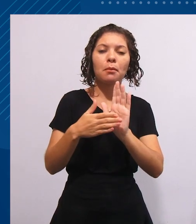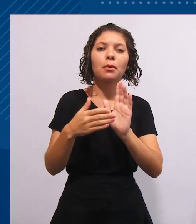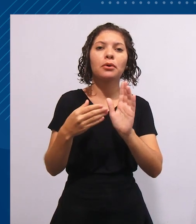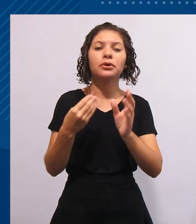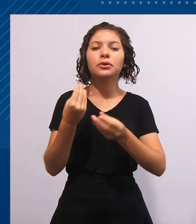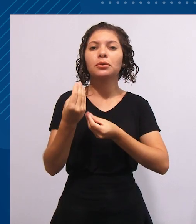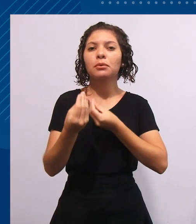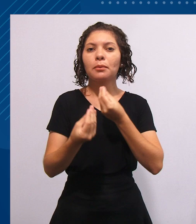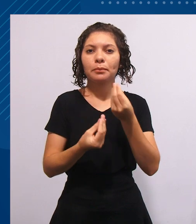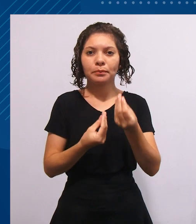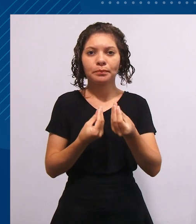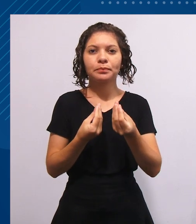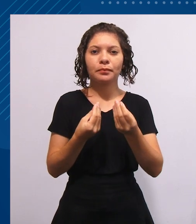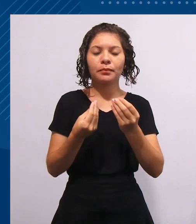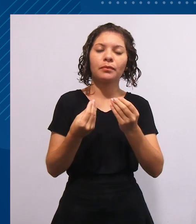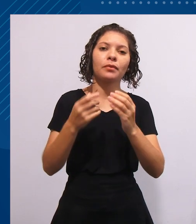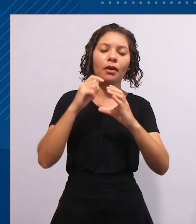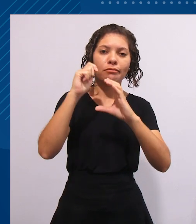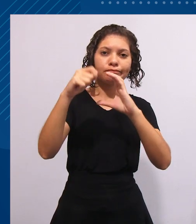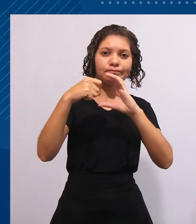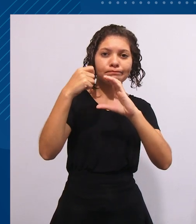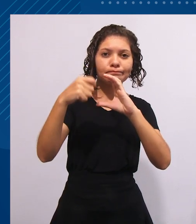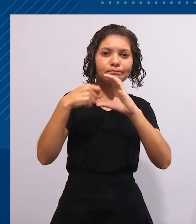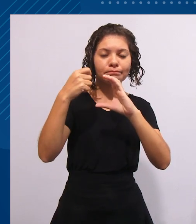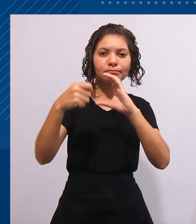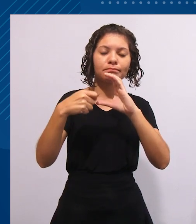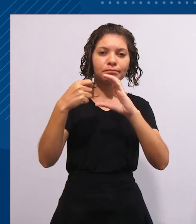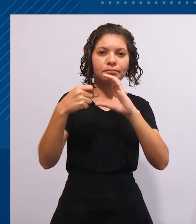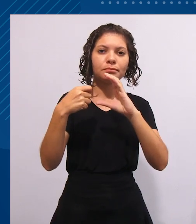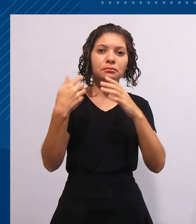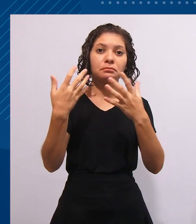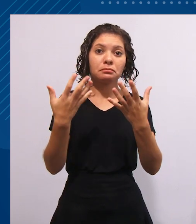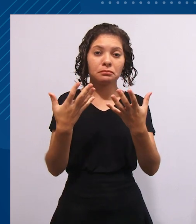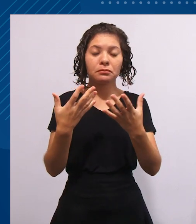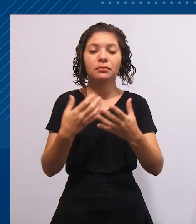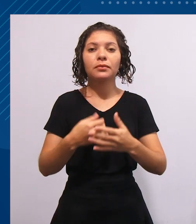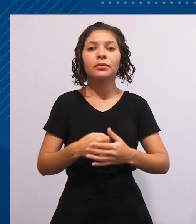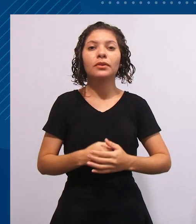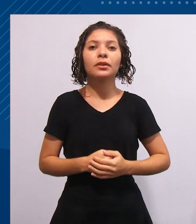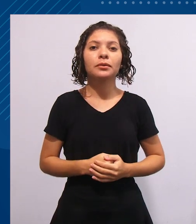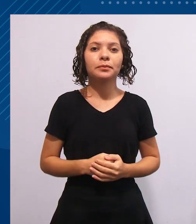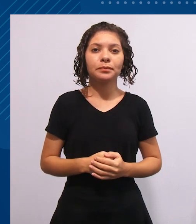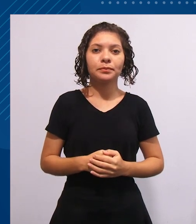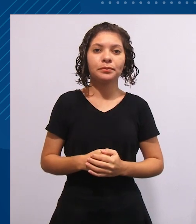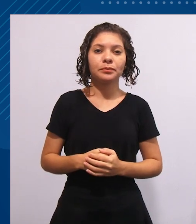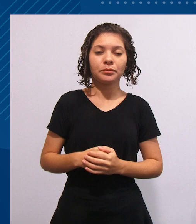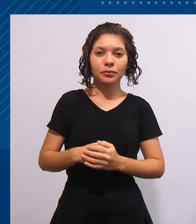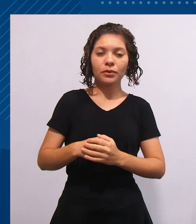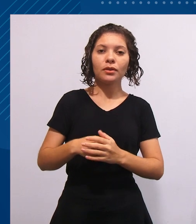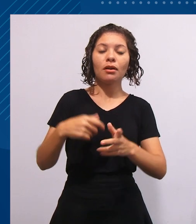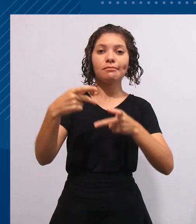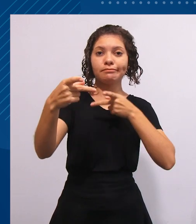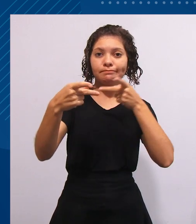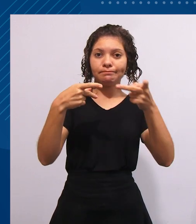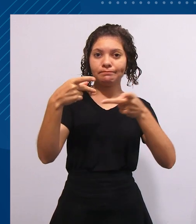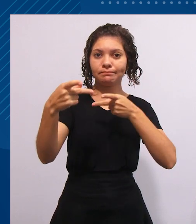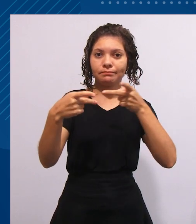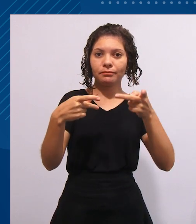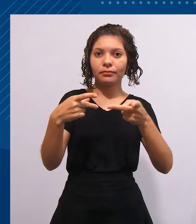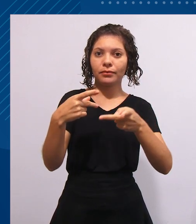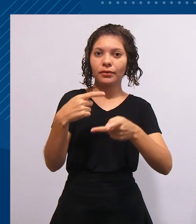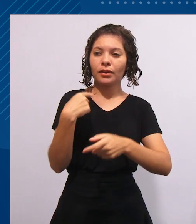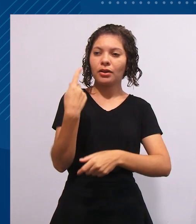caras não é E então assim e e a partir desse material a gente consegue enfim perceber né